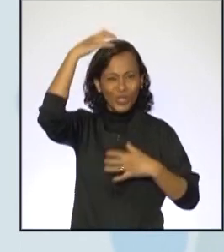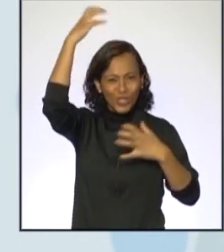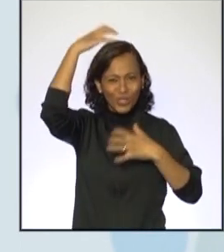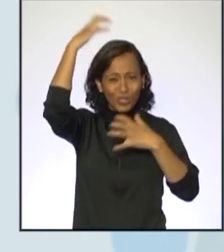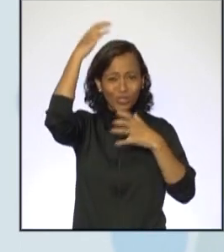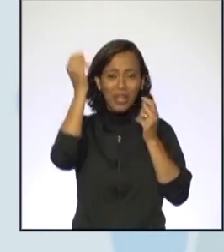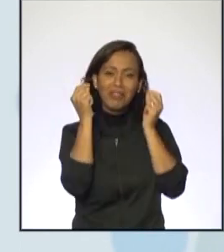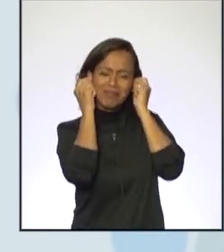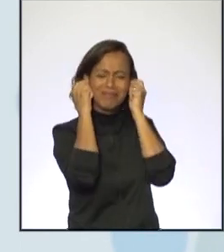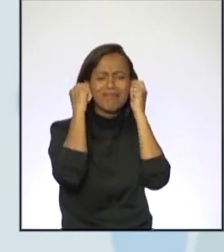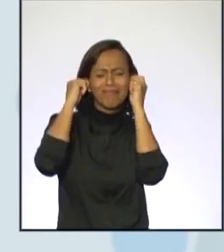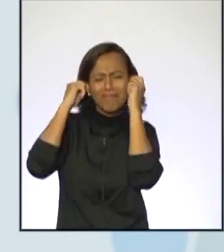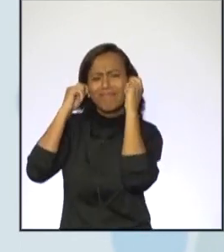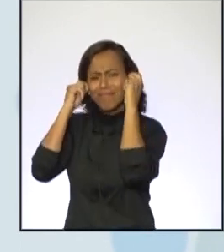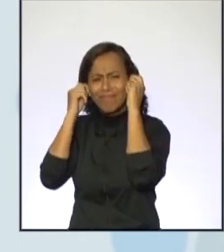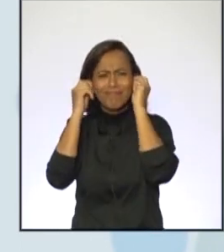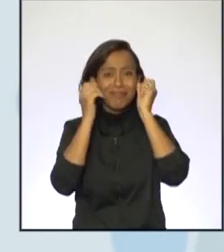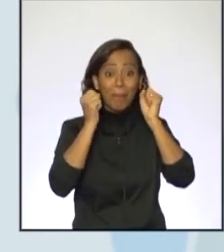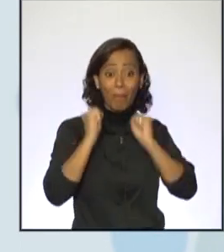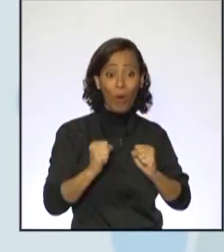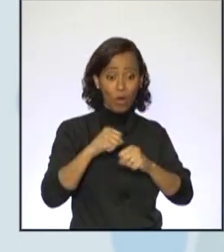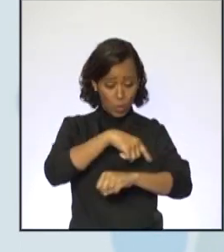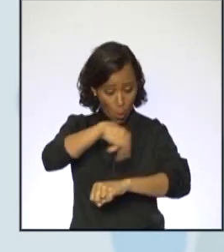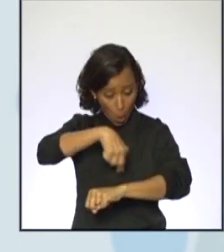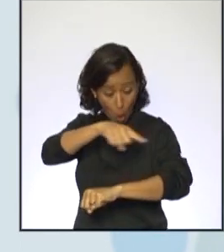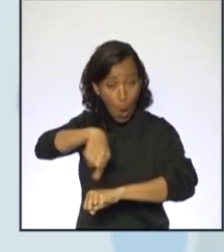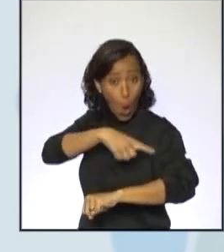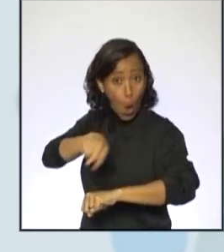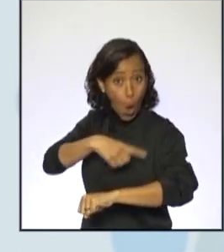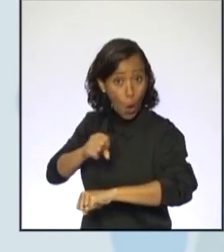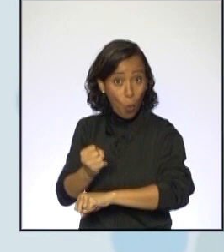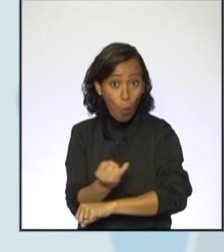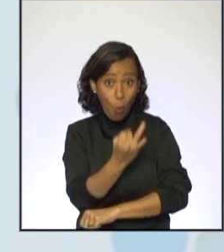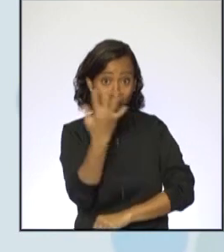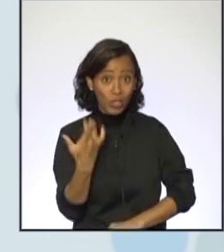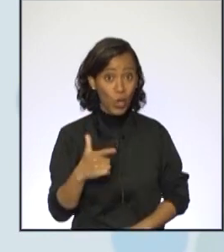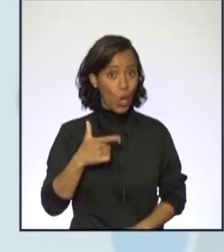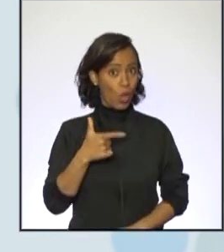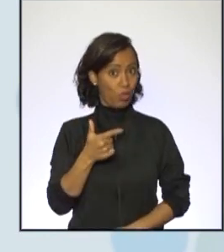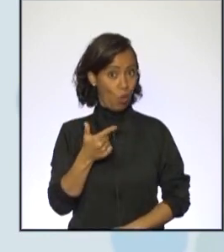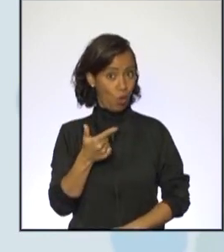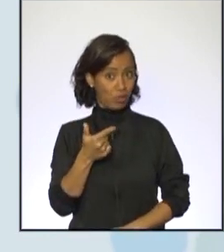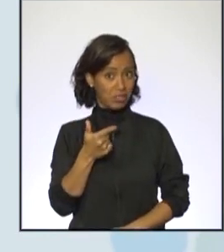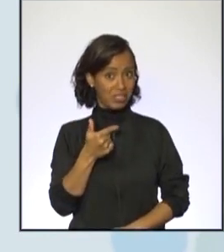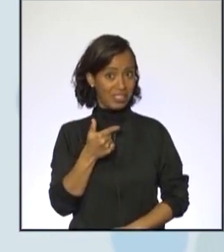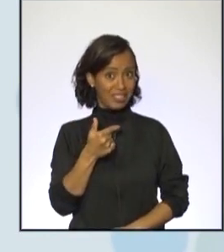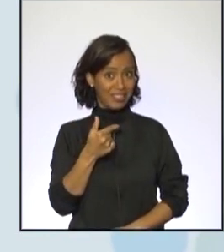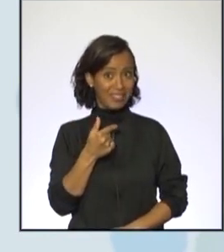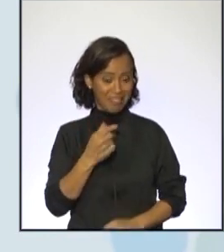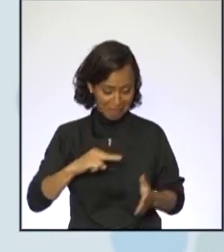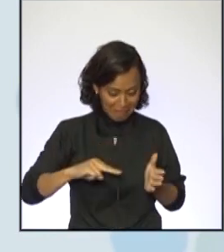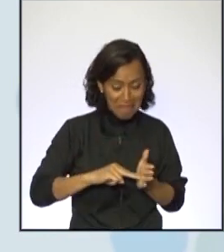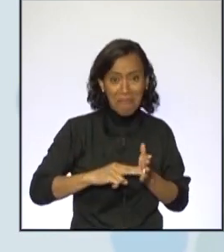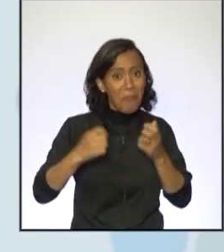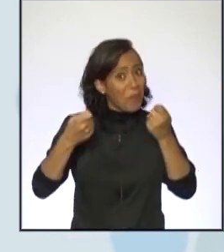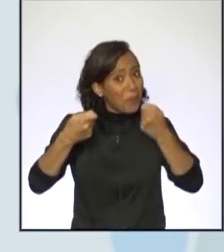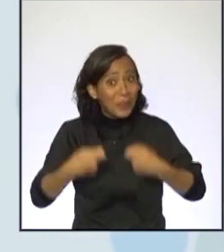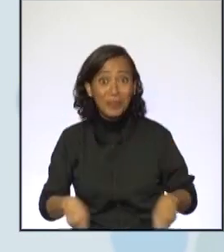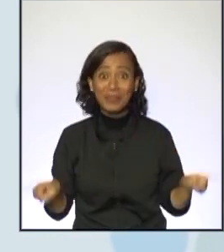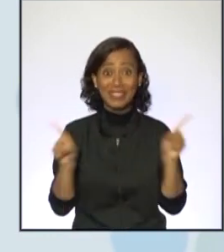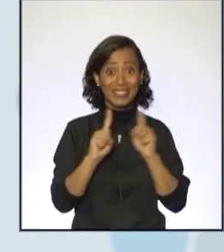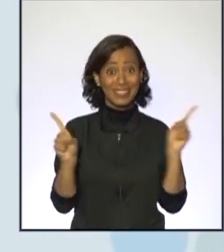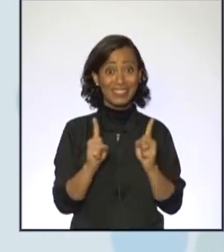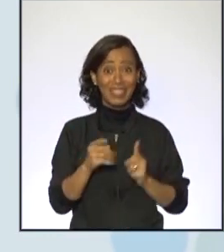só. Tempo de uso 12 horas sem carregar a e a bateria. capacidade dessa bateria,